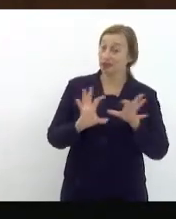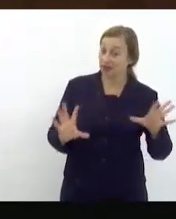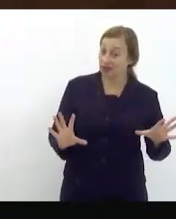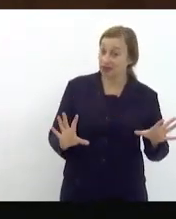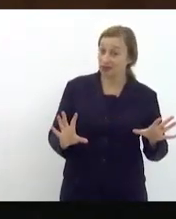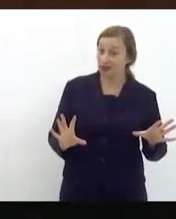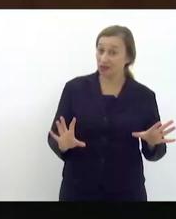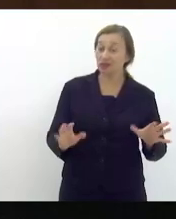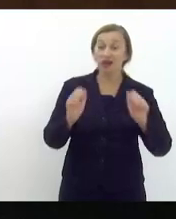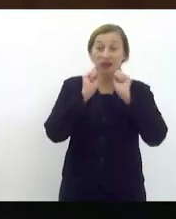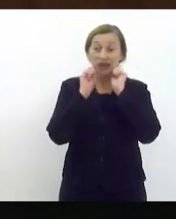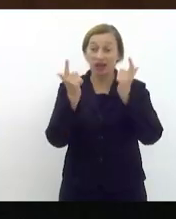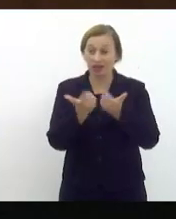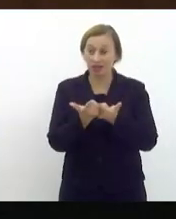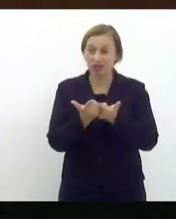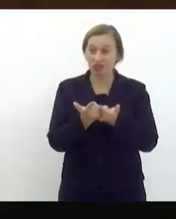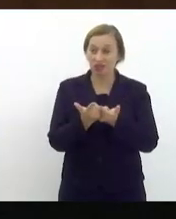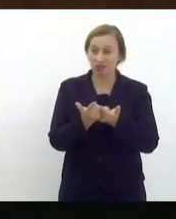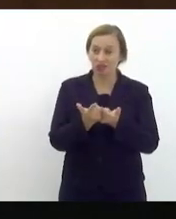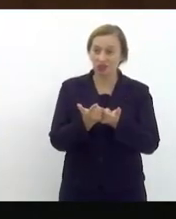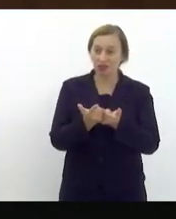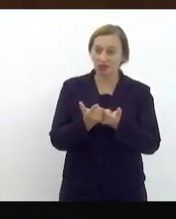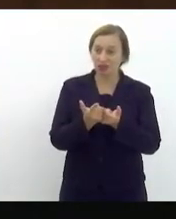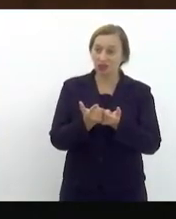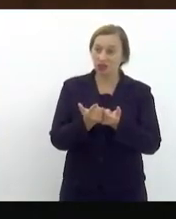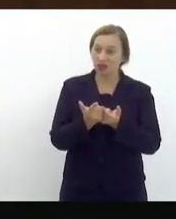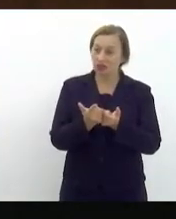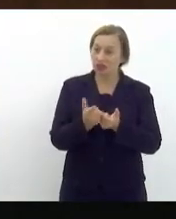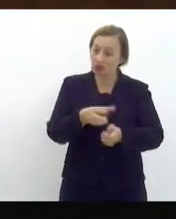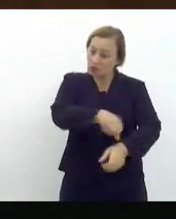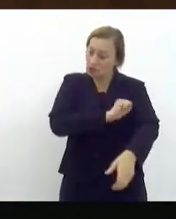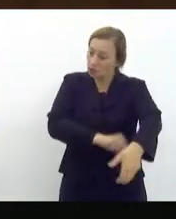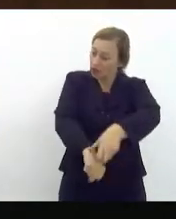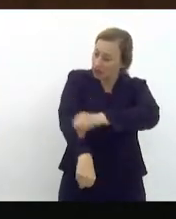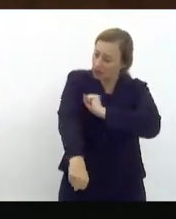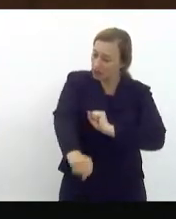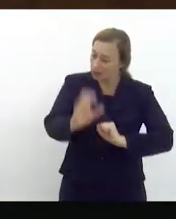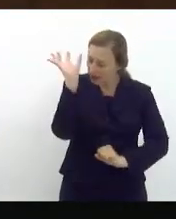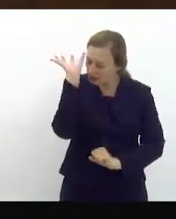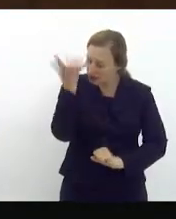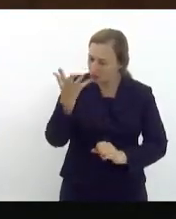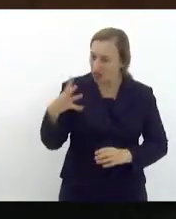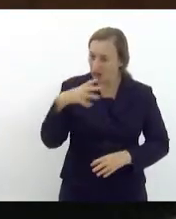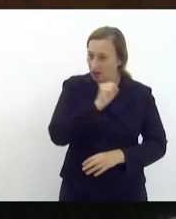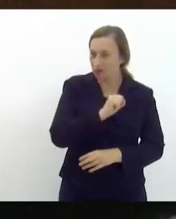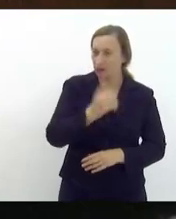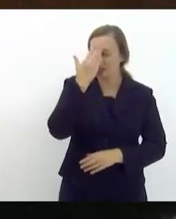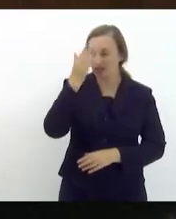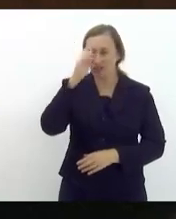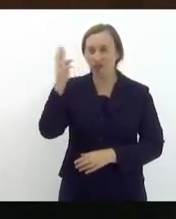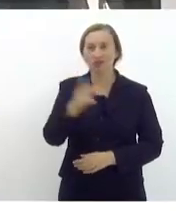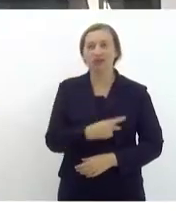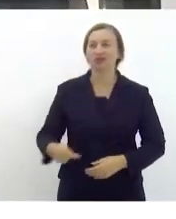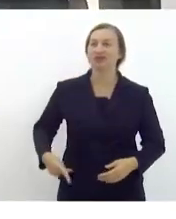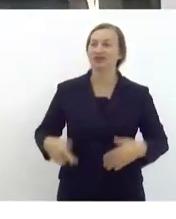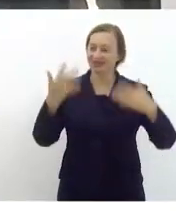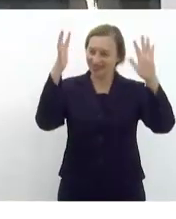que Assembleia Não nessa esforços para a gente resolver isso de forma definitiva Obrigado presidente